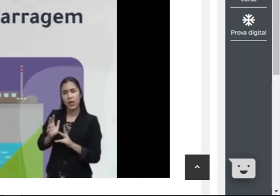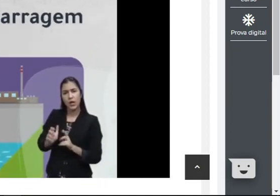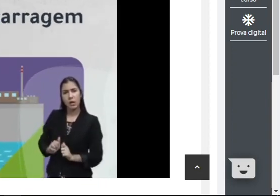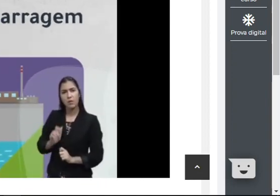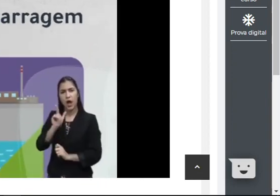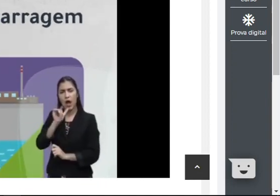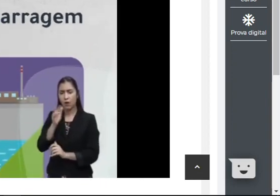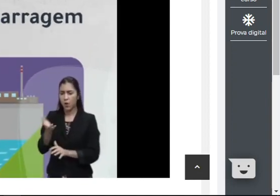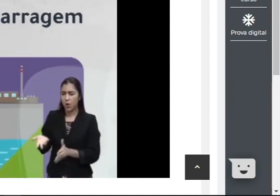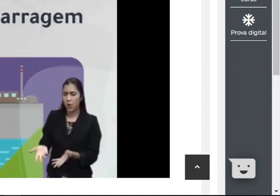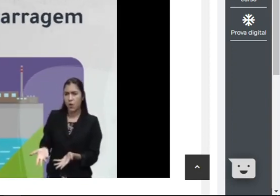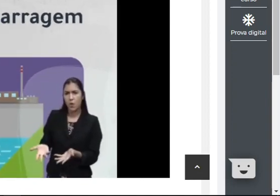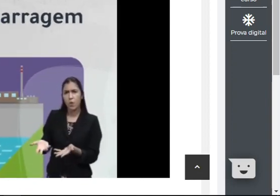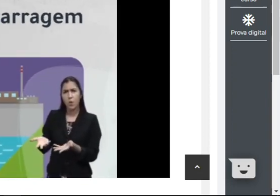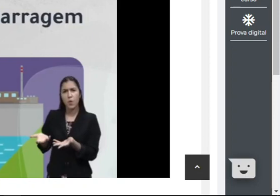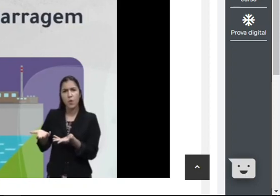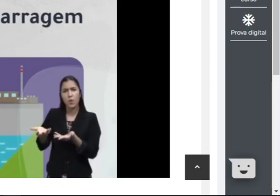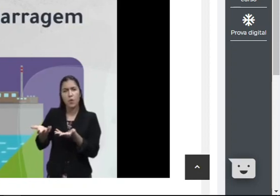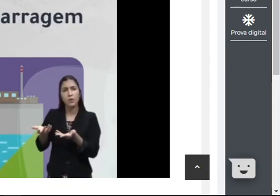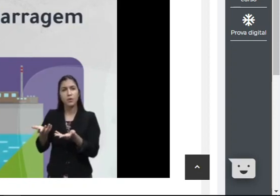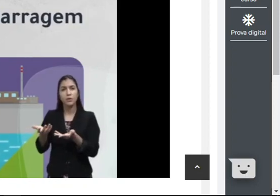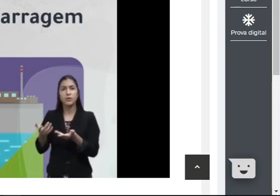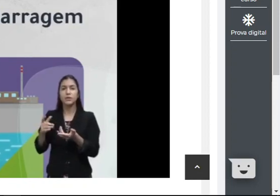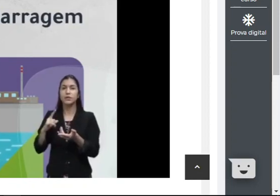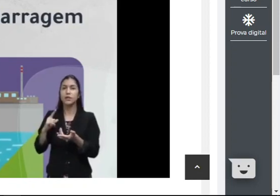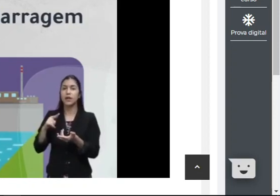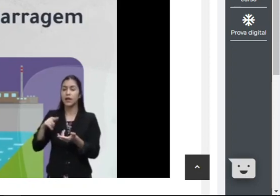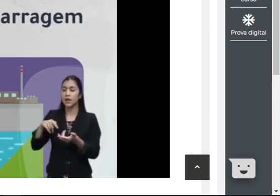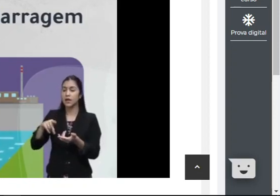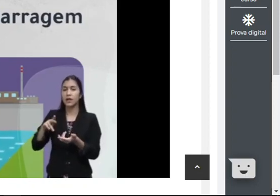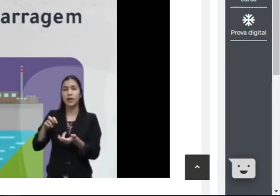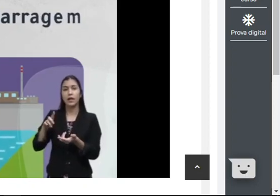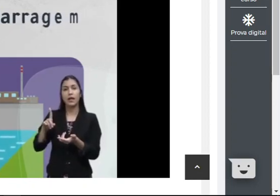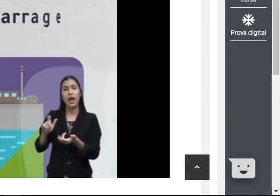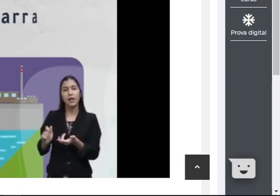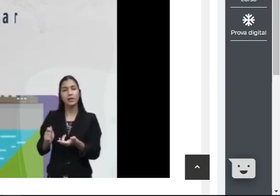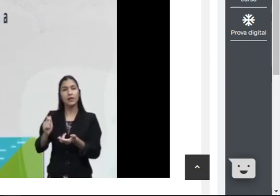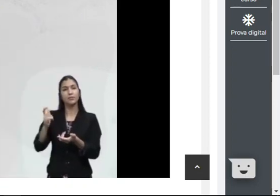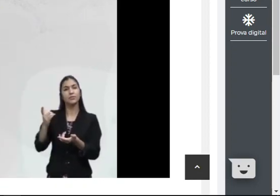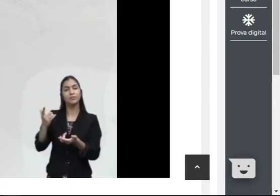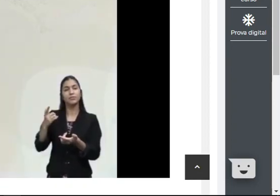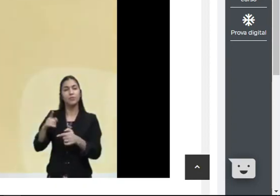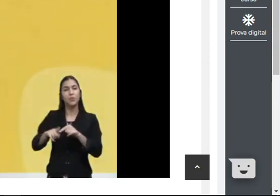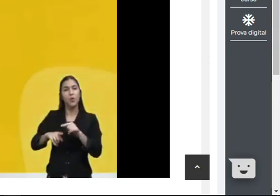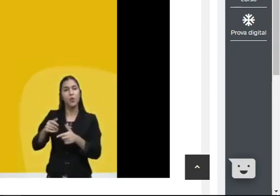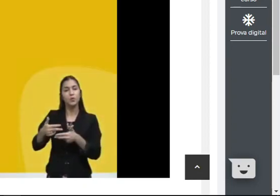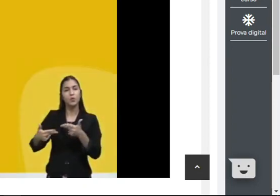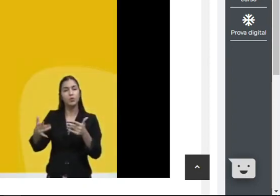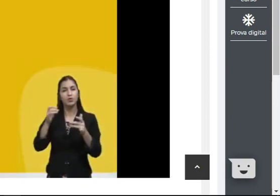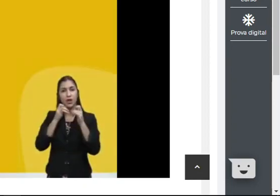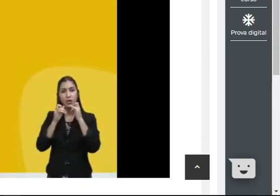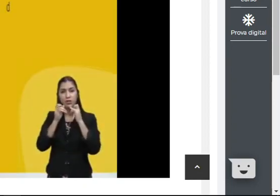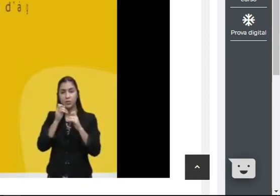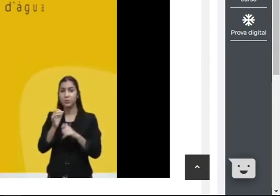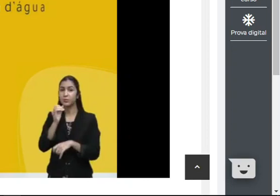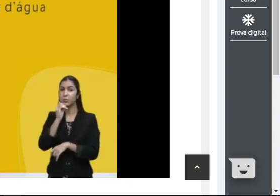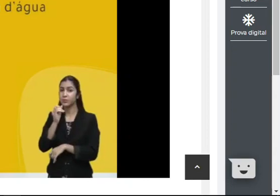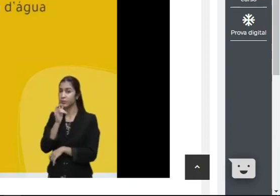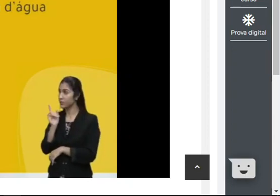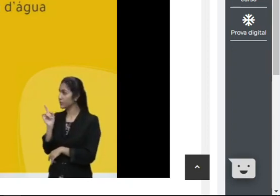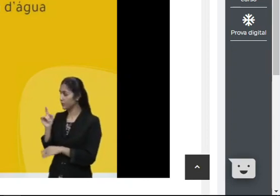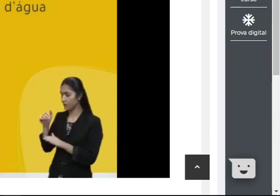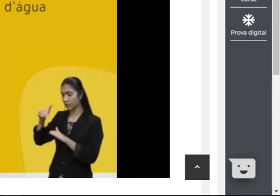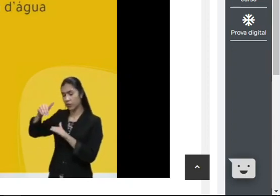elevando seu nível, proporcionando uma queda viável para a produção de energia. O processo começa com a água entrando pela